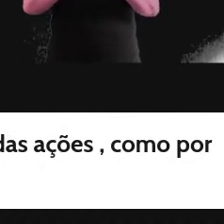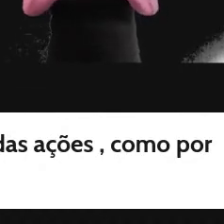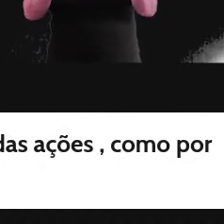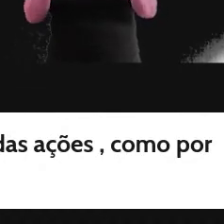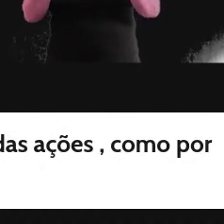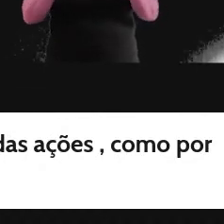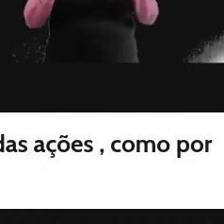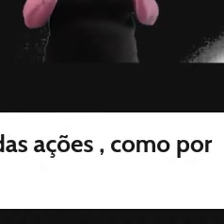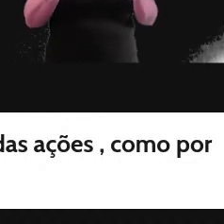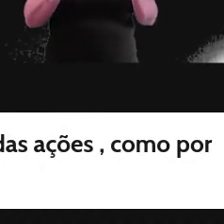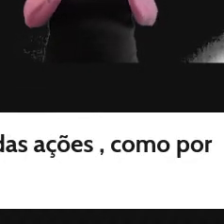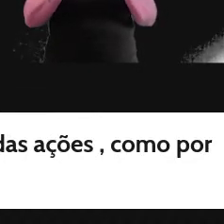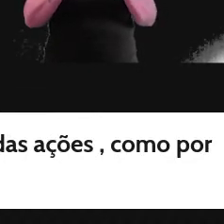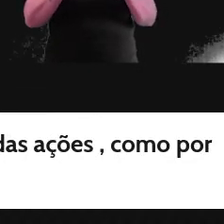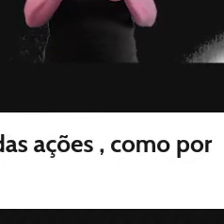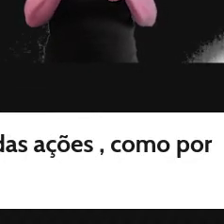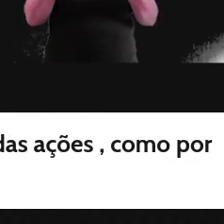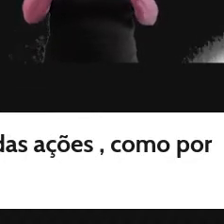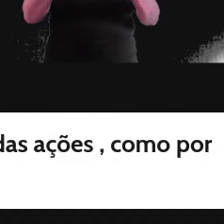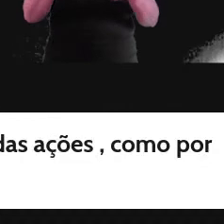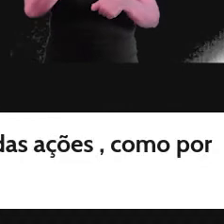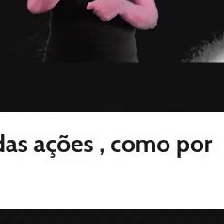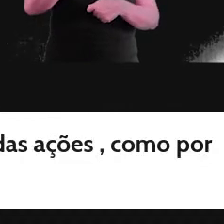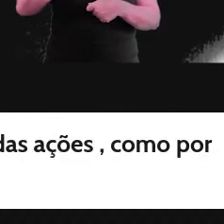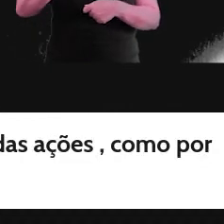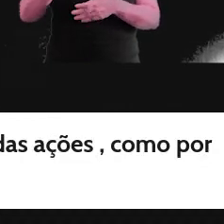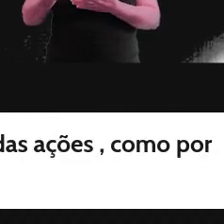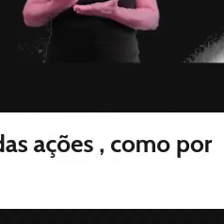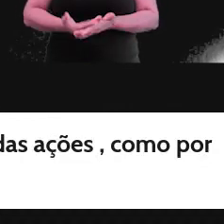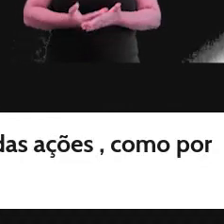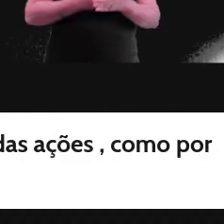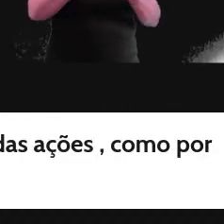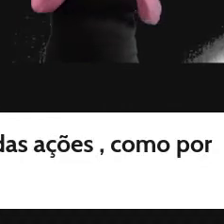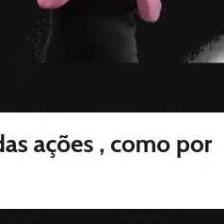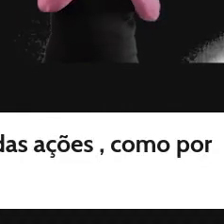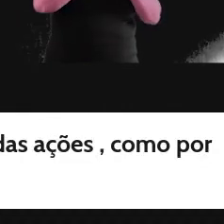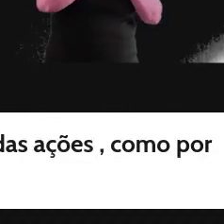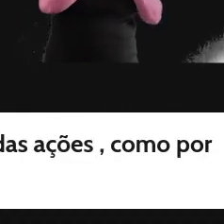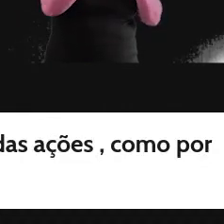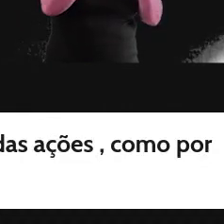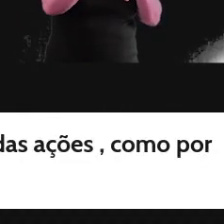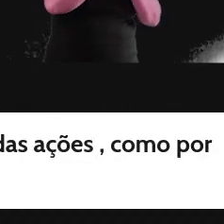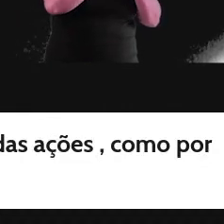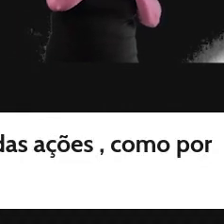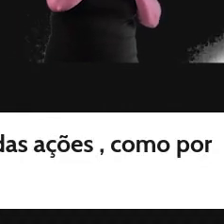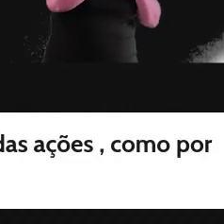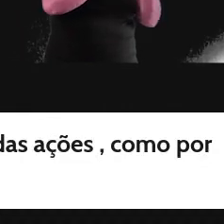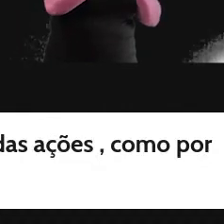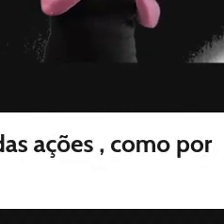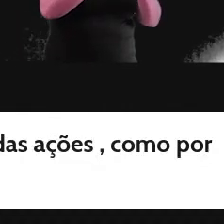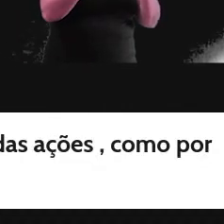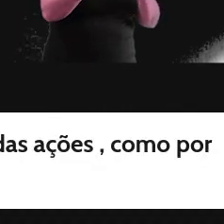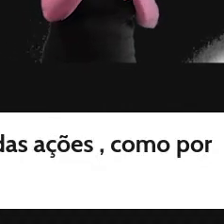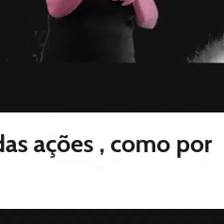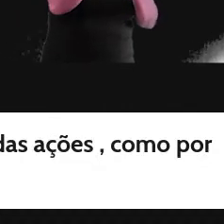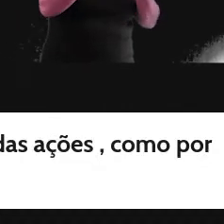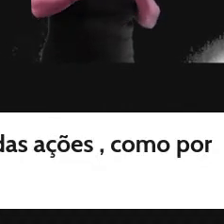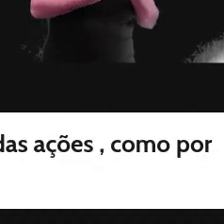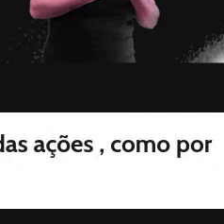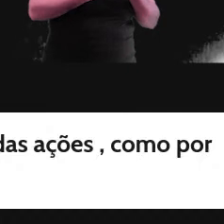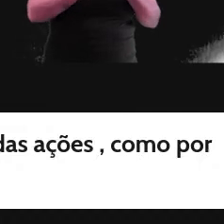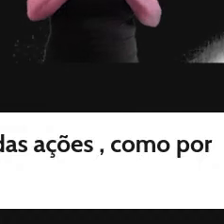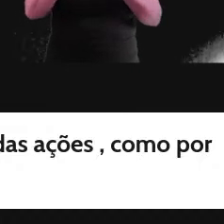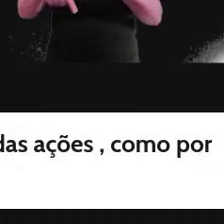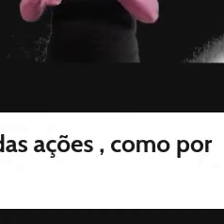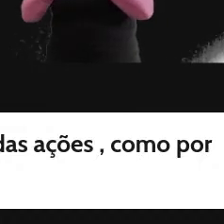mas vejo que precisamos passar por elas. Tanto as pesquisas e a acessibilidade, não é? Por que esses públicos não estão contemplados,